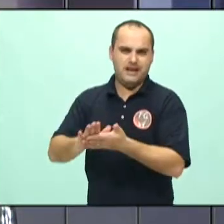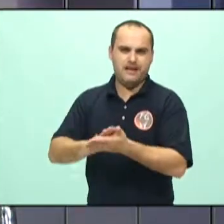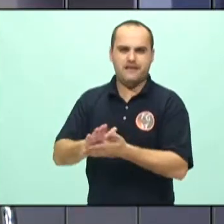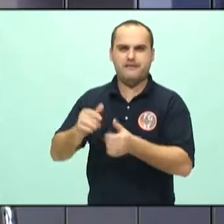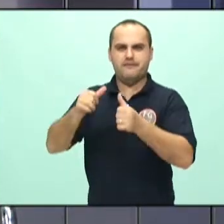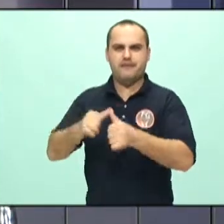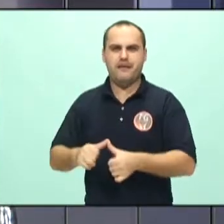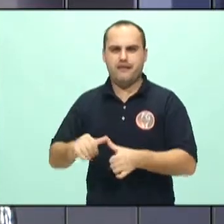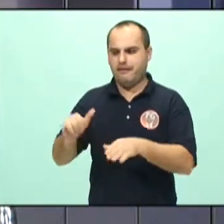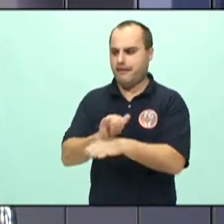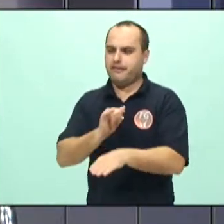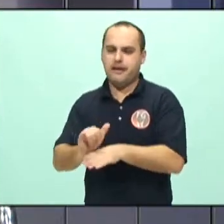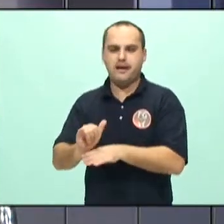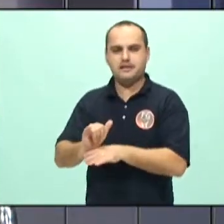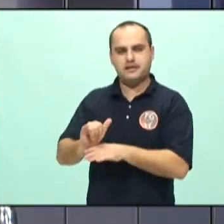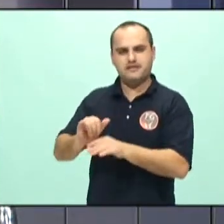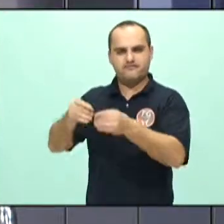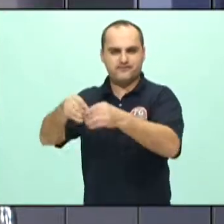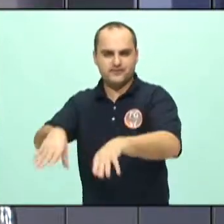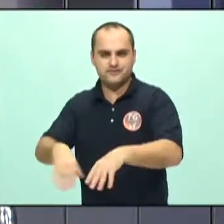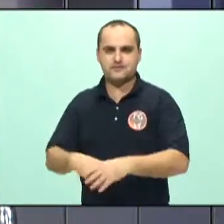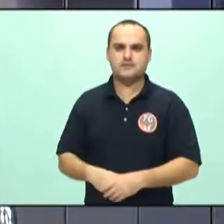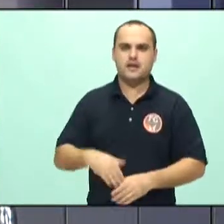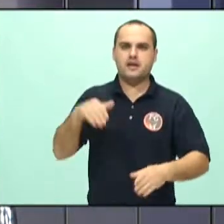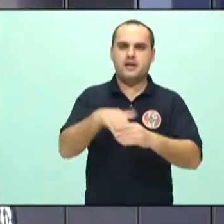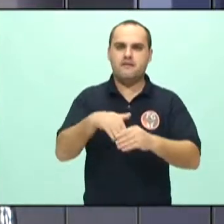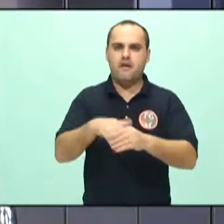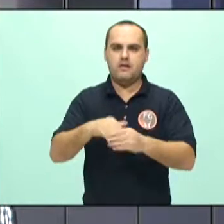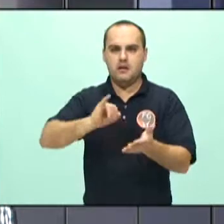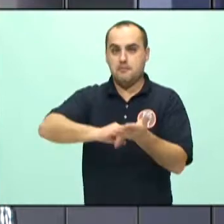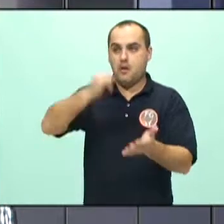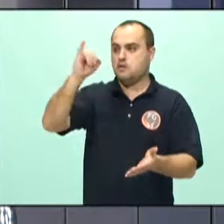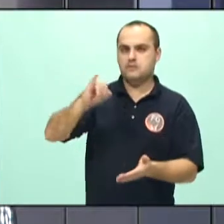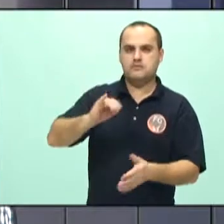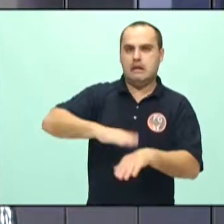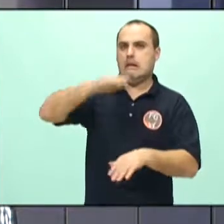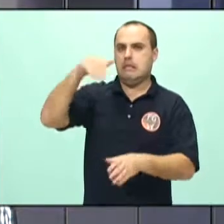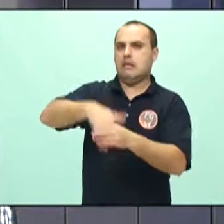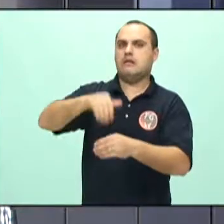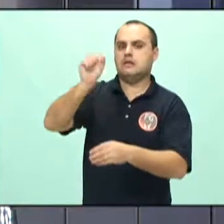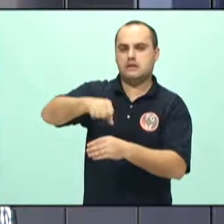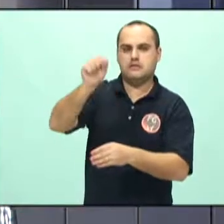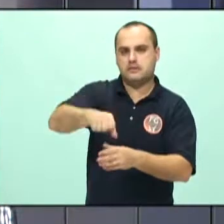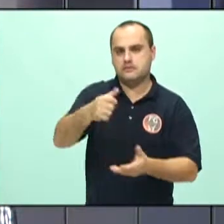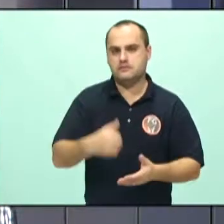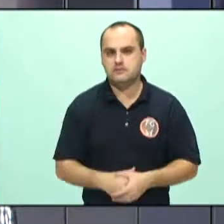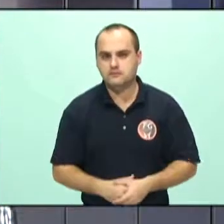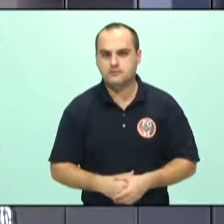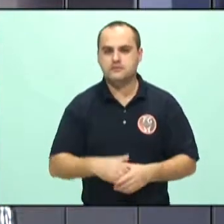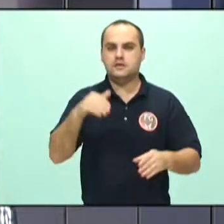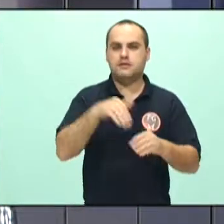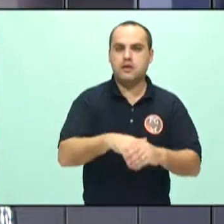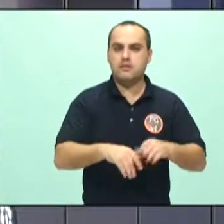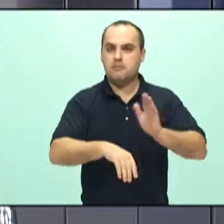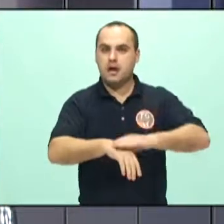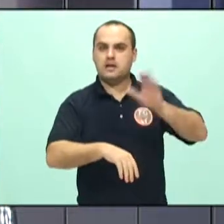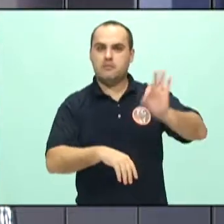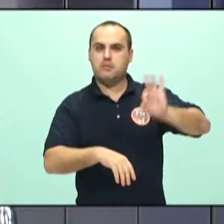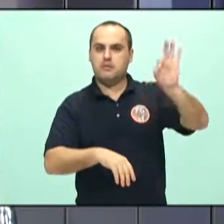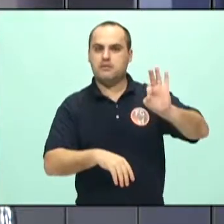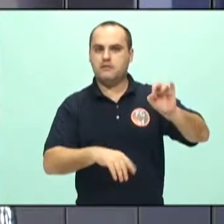joguinho para prejudicar o cidadão, político que vota a favor do aumento de imposto, político que vota a favor do aumento de cargo comissionado, político